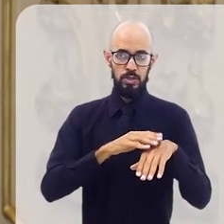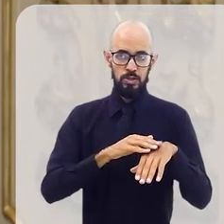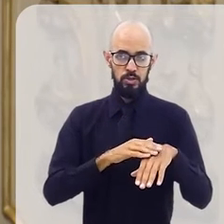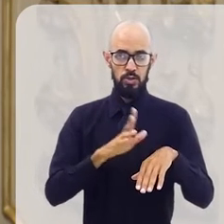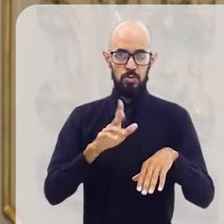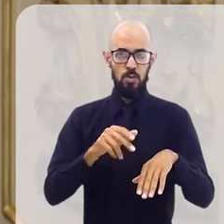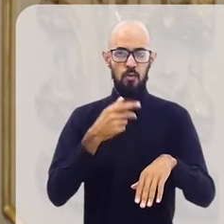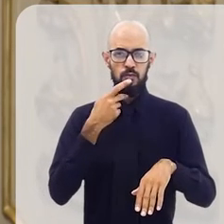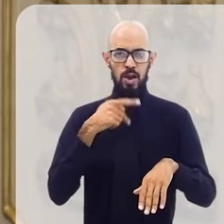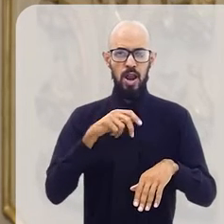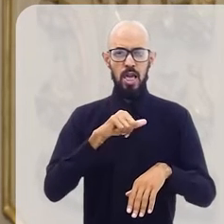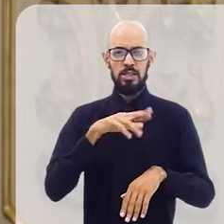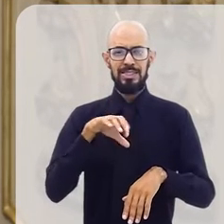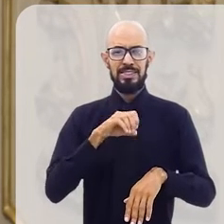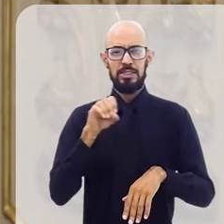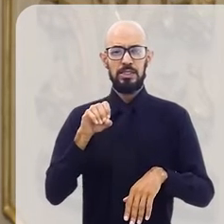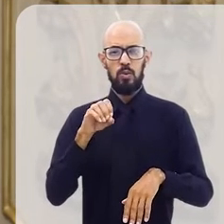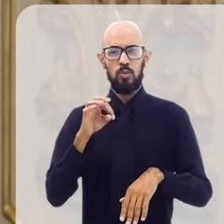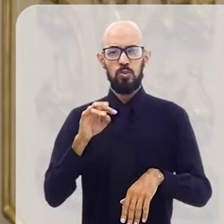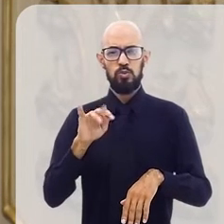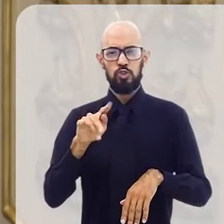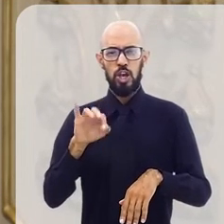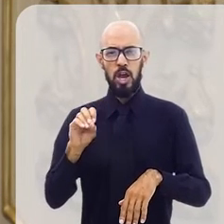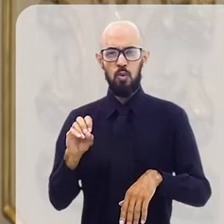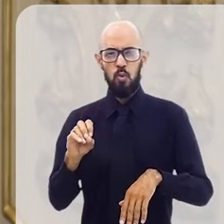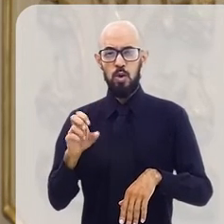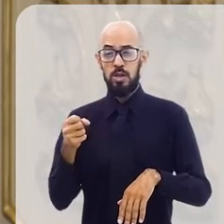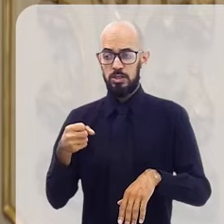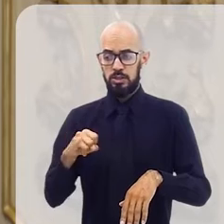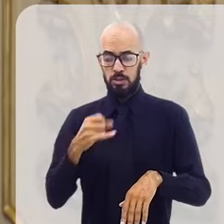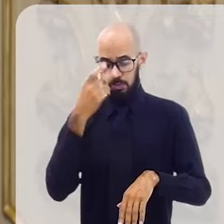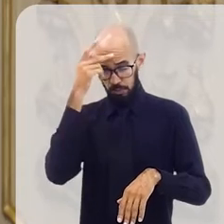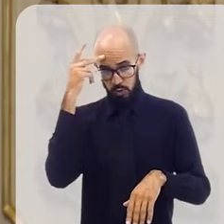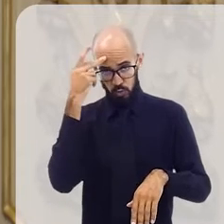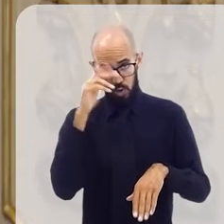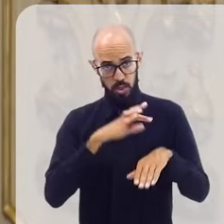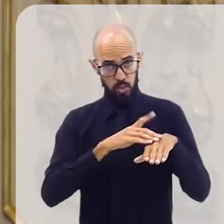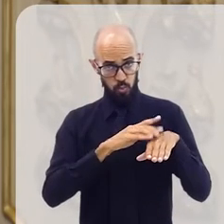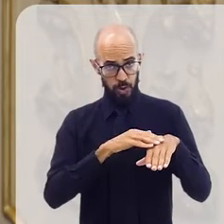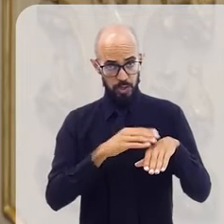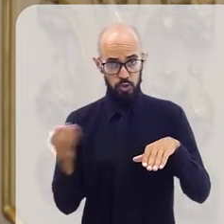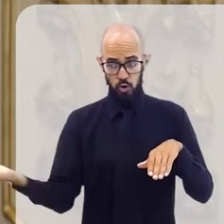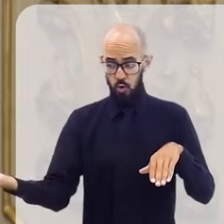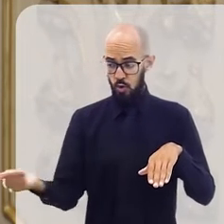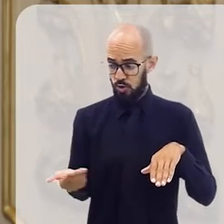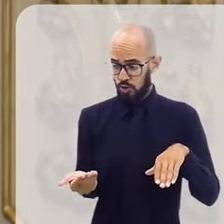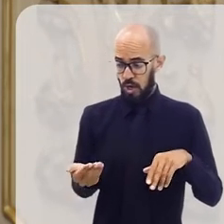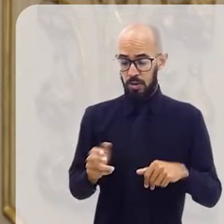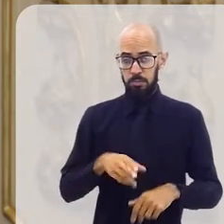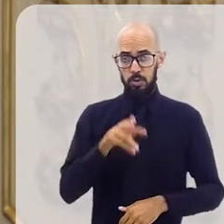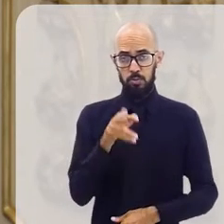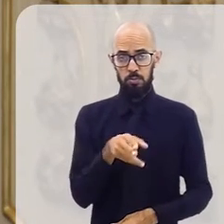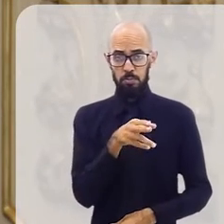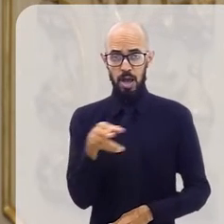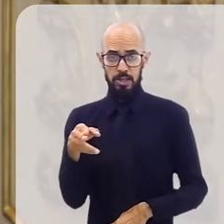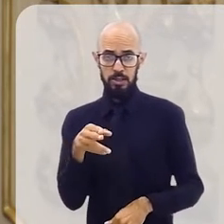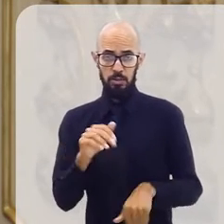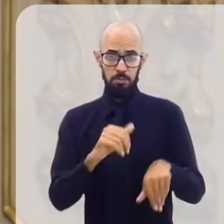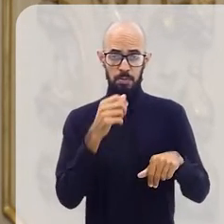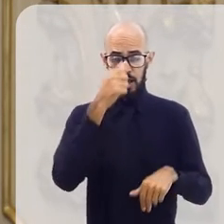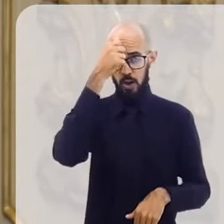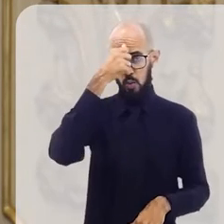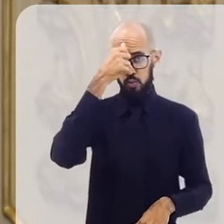enfermo como de jantar São Tiago se alguém estiver enfermo sob o presbítero Lu para ungir a unção